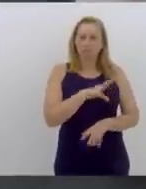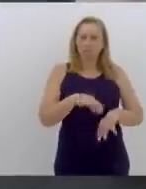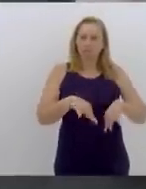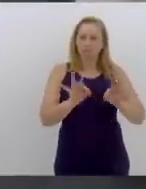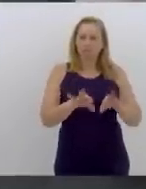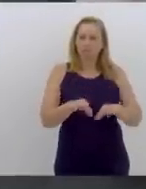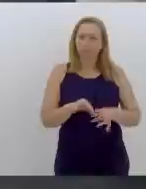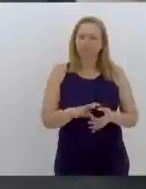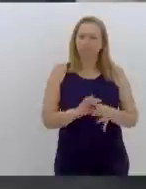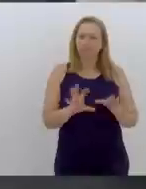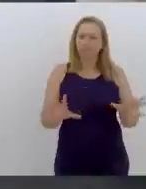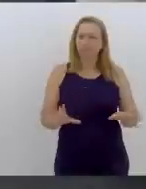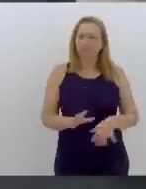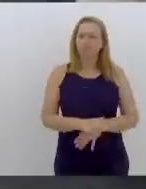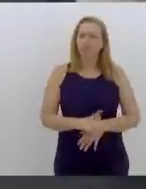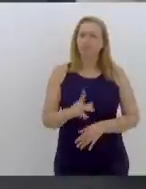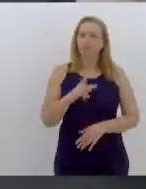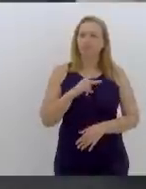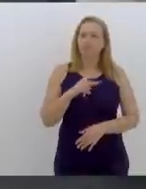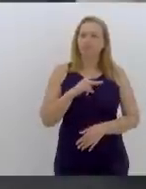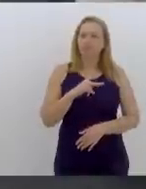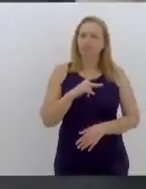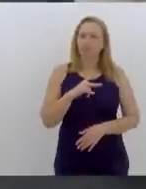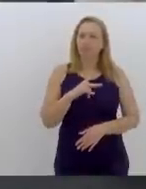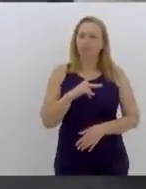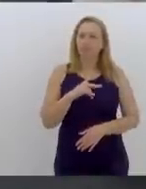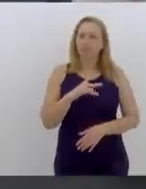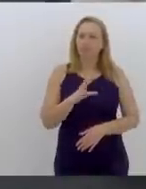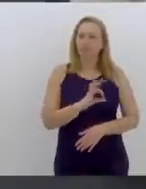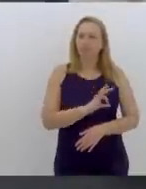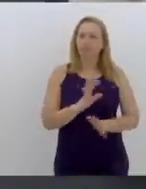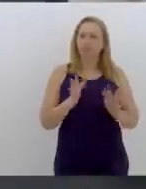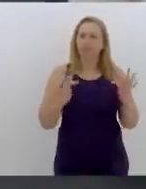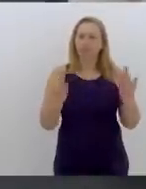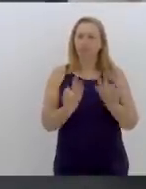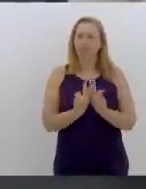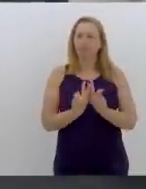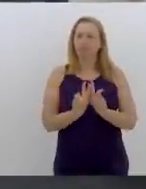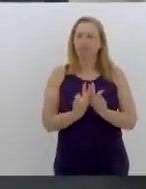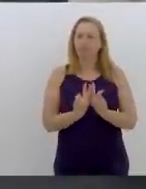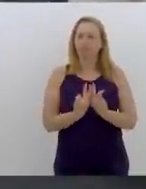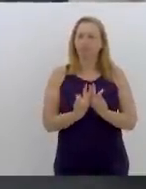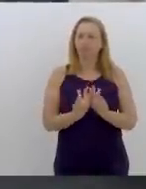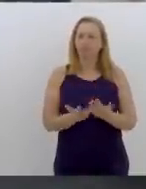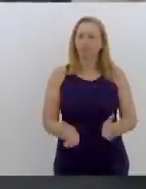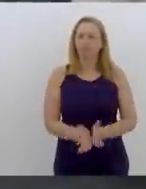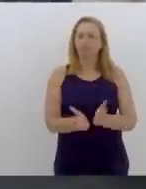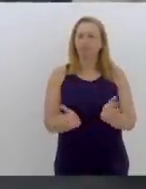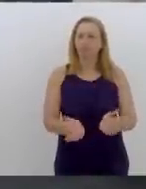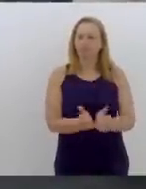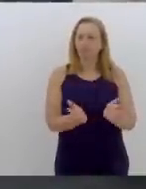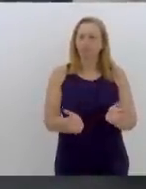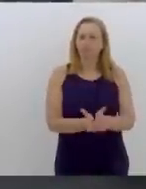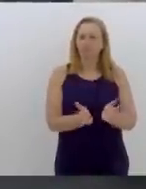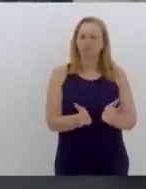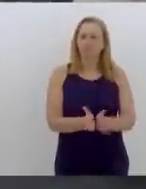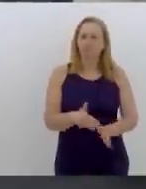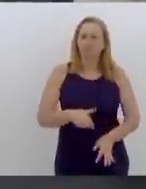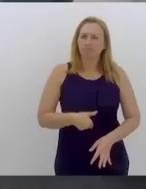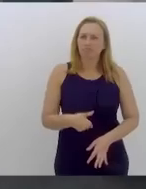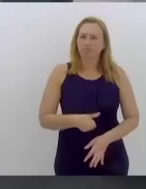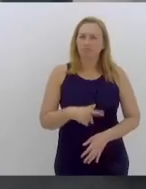deixar o próprio reformado e a sua família a ponto de miséria ao ponto de praticamente tá passando